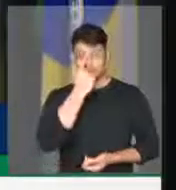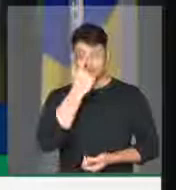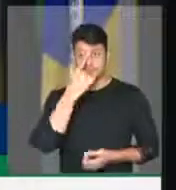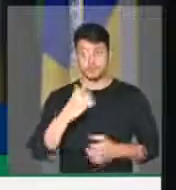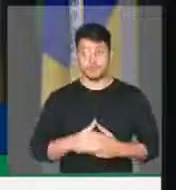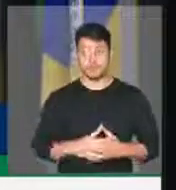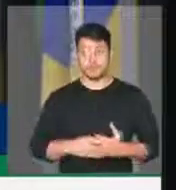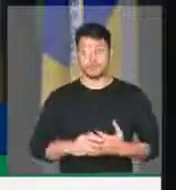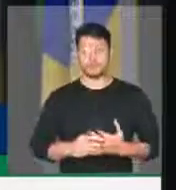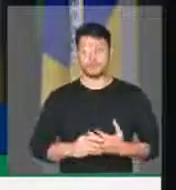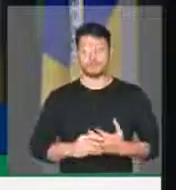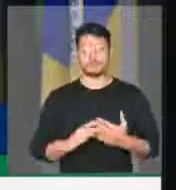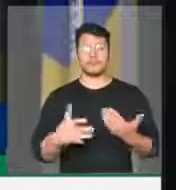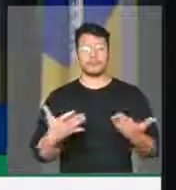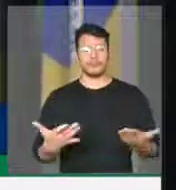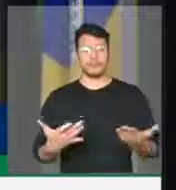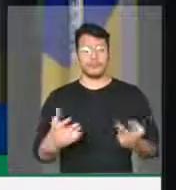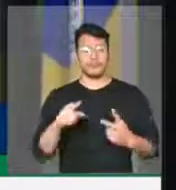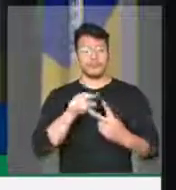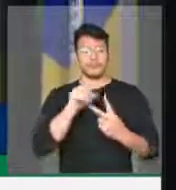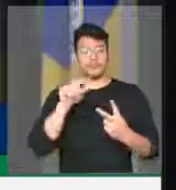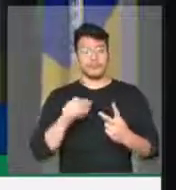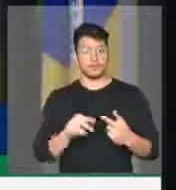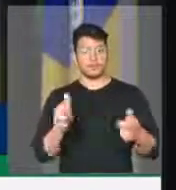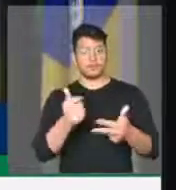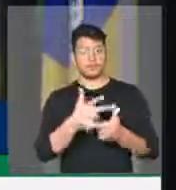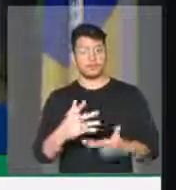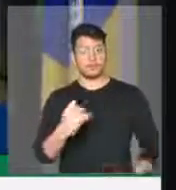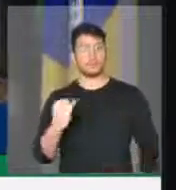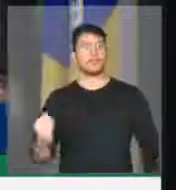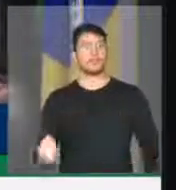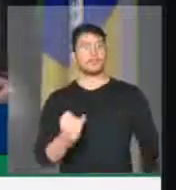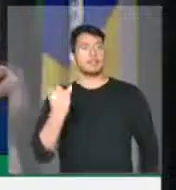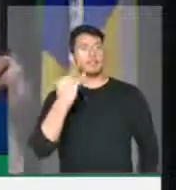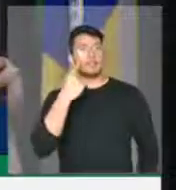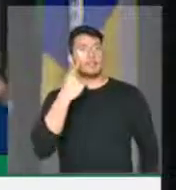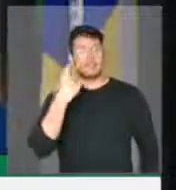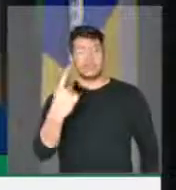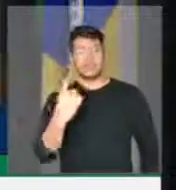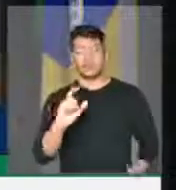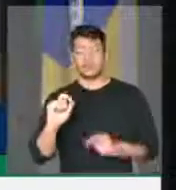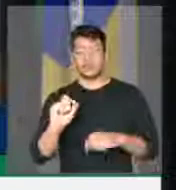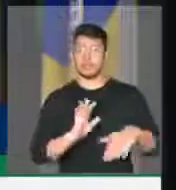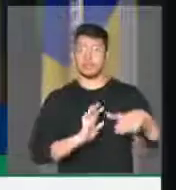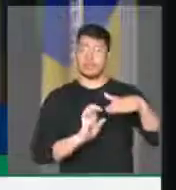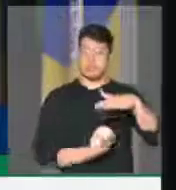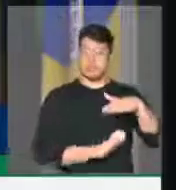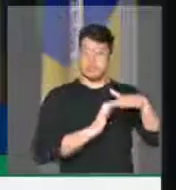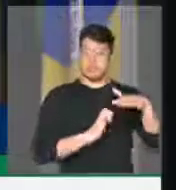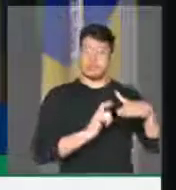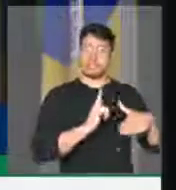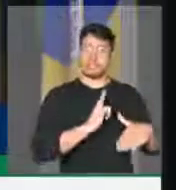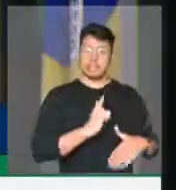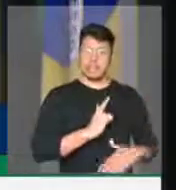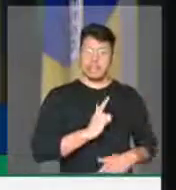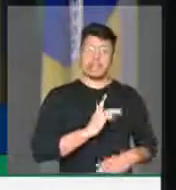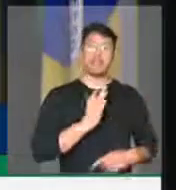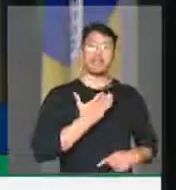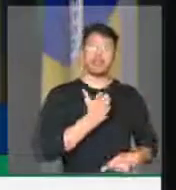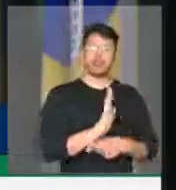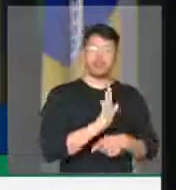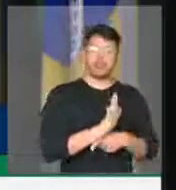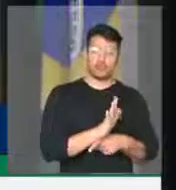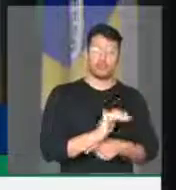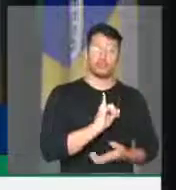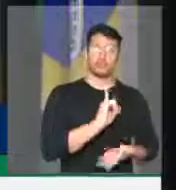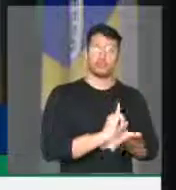aqui são dois aspectos interessantes. Uma empresa que vai aportar tecnologia ao país, vai modernizar o país em